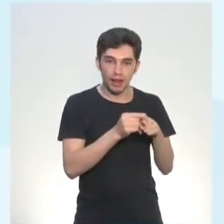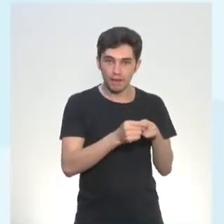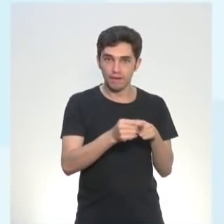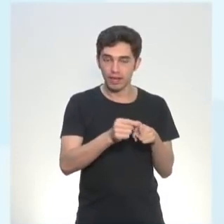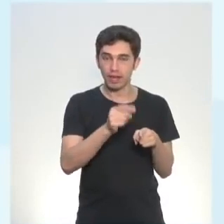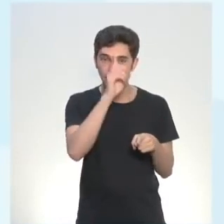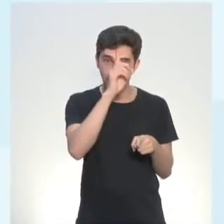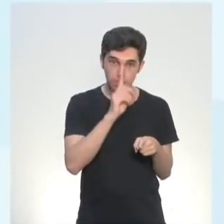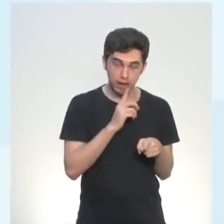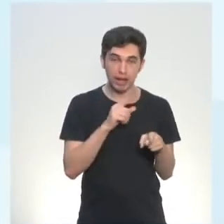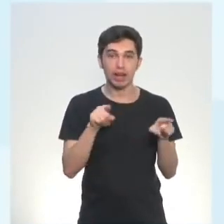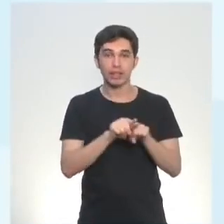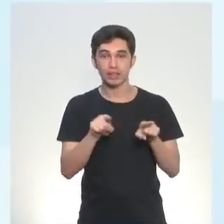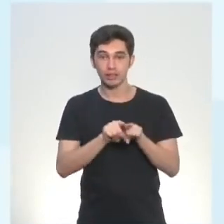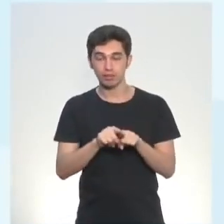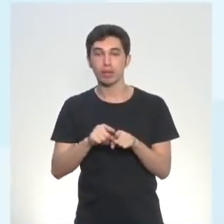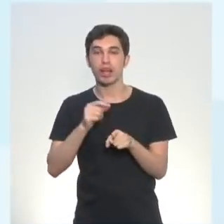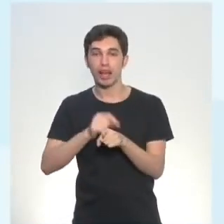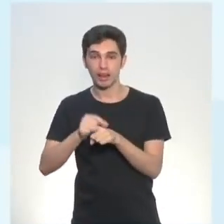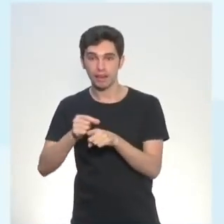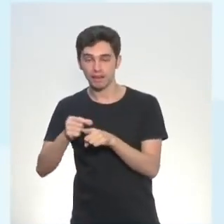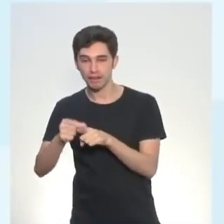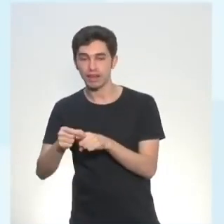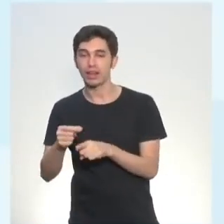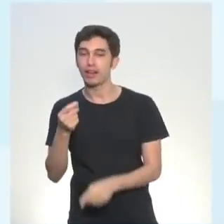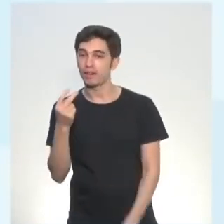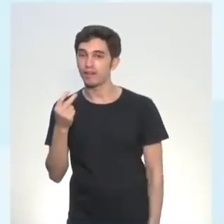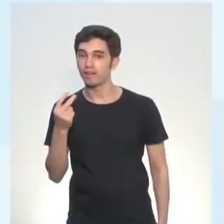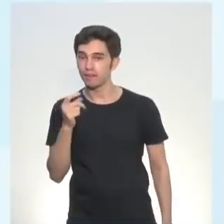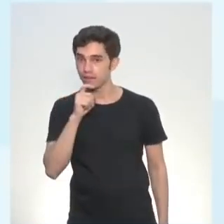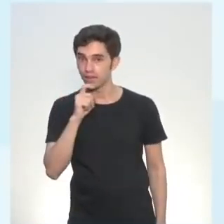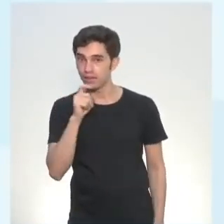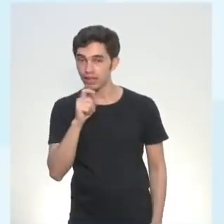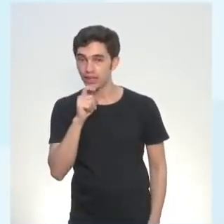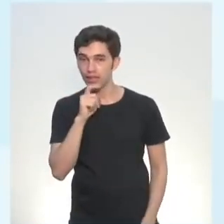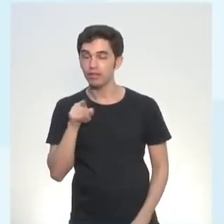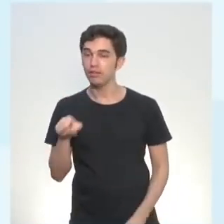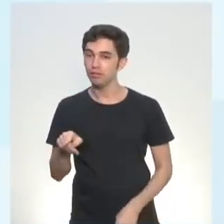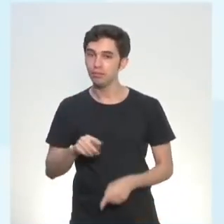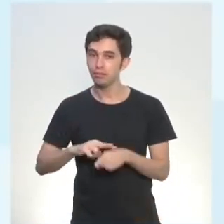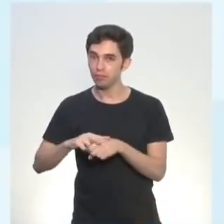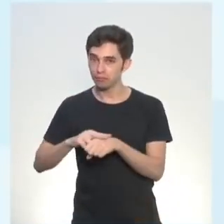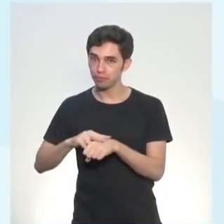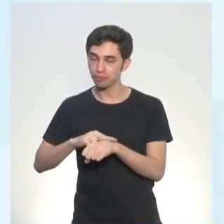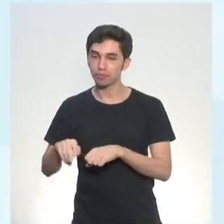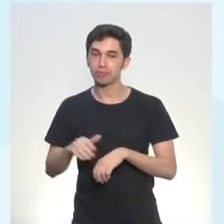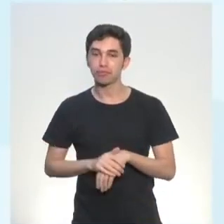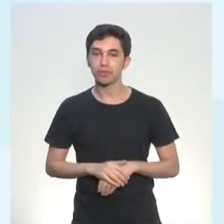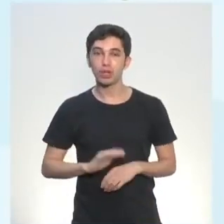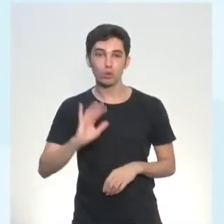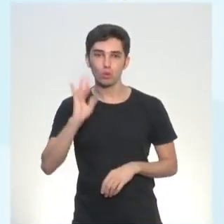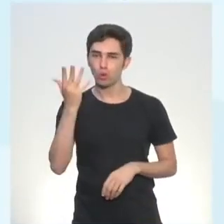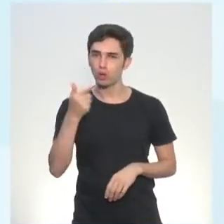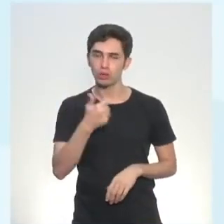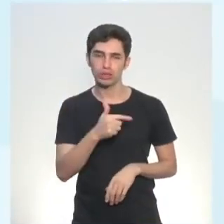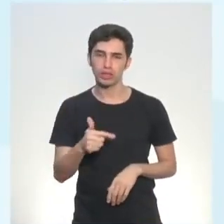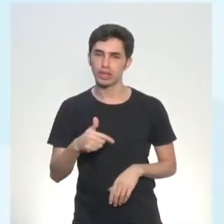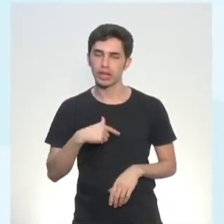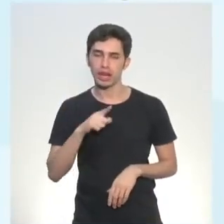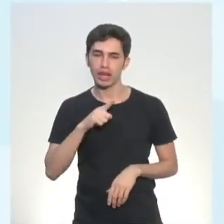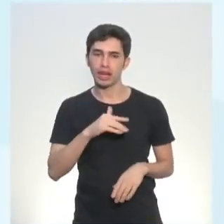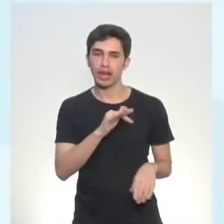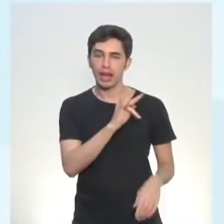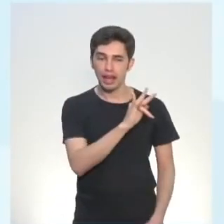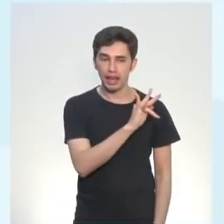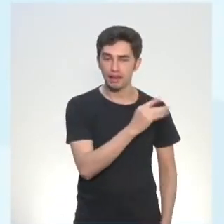característica verde retornou na geração F2, o que não aconteceu na geração F1. Okay? E aí, quais foram, então,